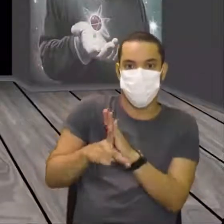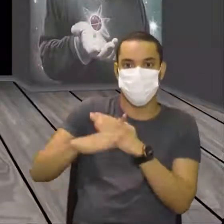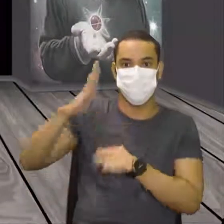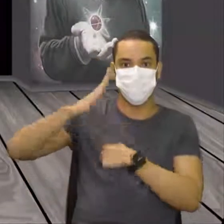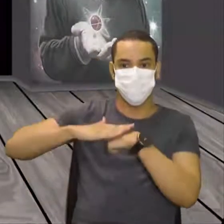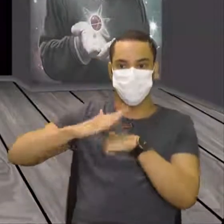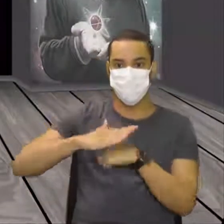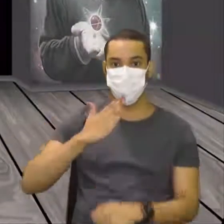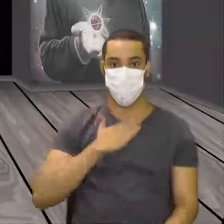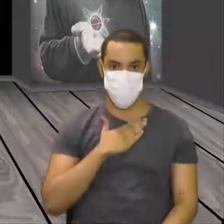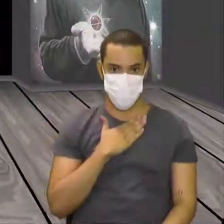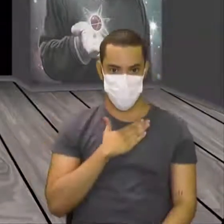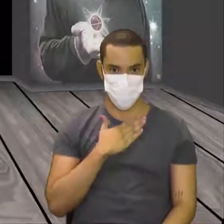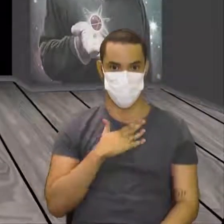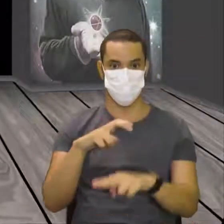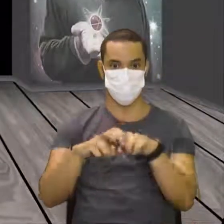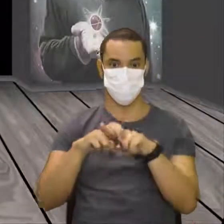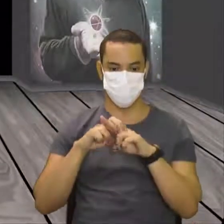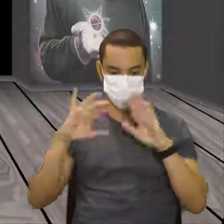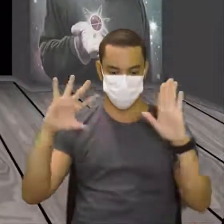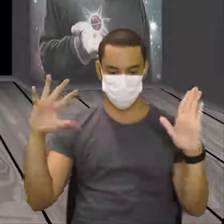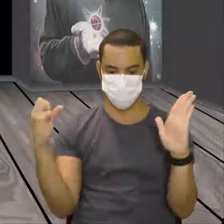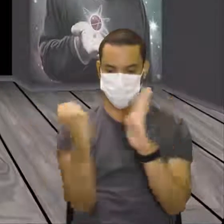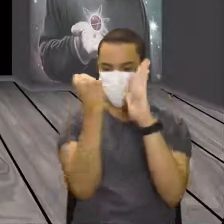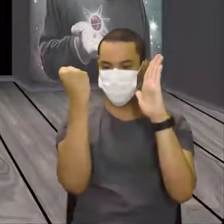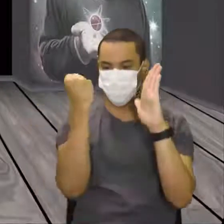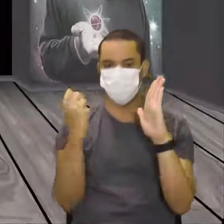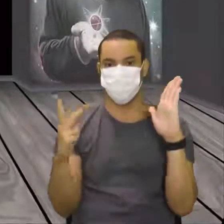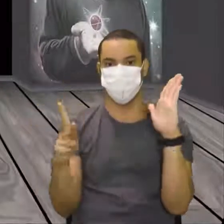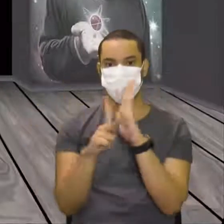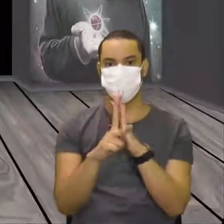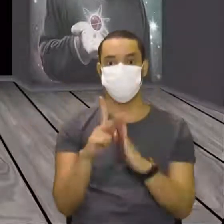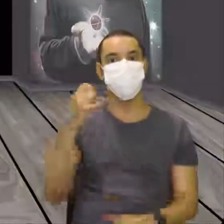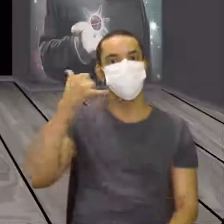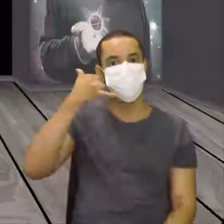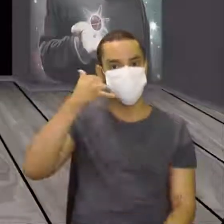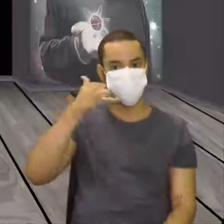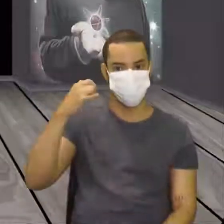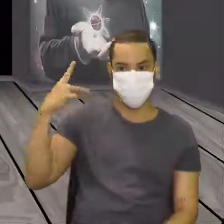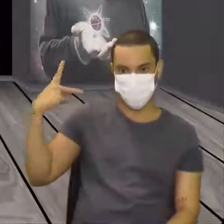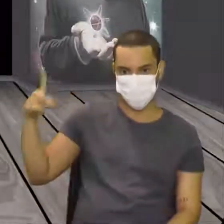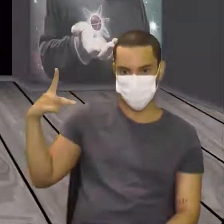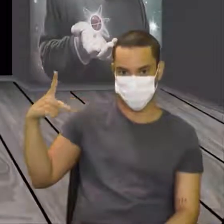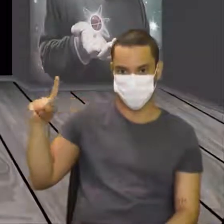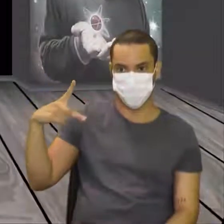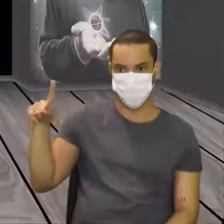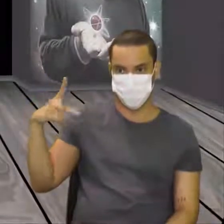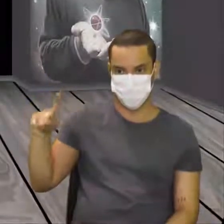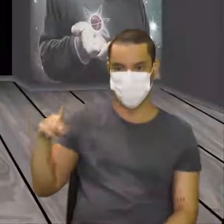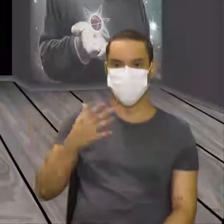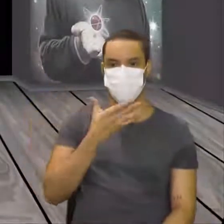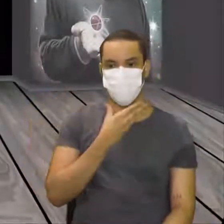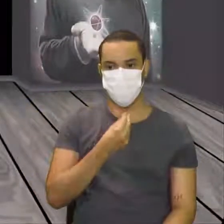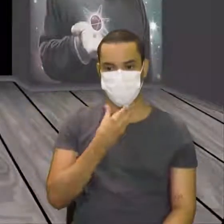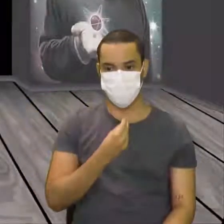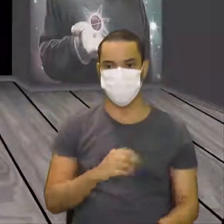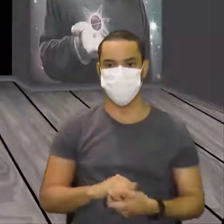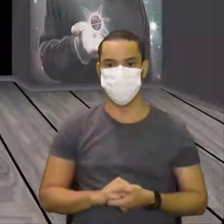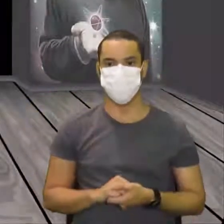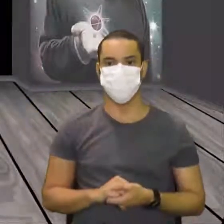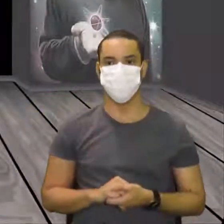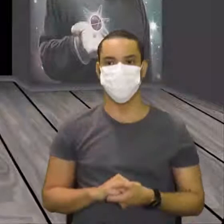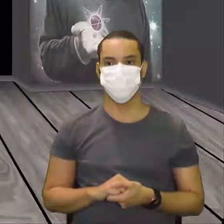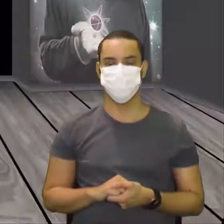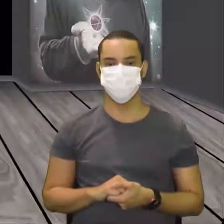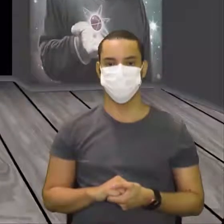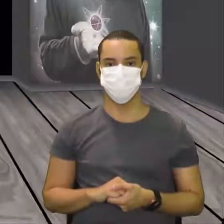sendo seu. Então, a patente lá do telefone foi para o Alexander Graham Bell, certo? Vamos